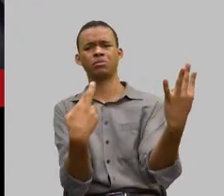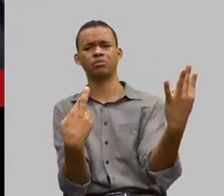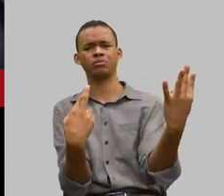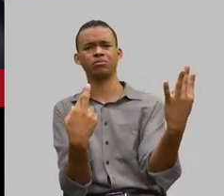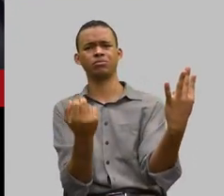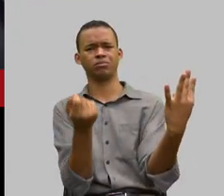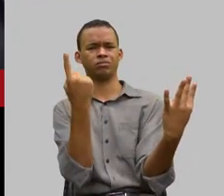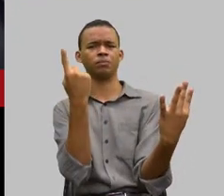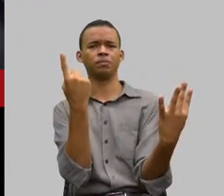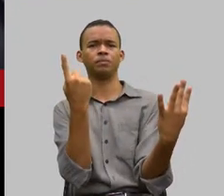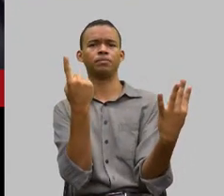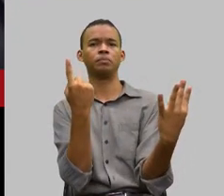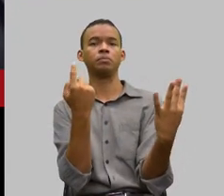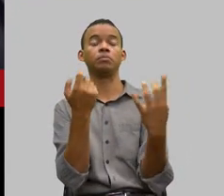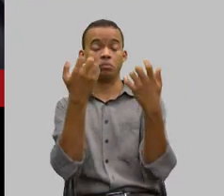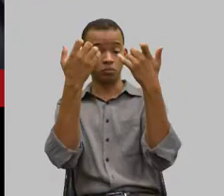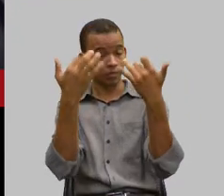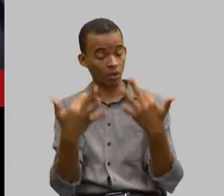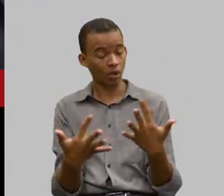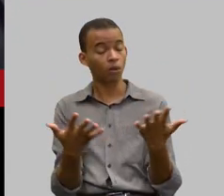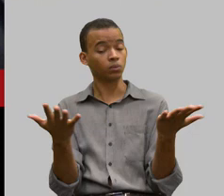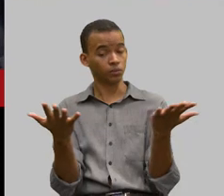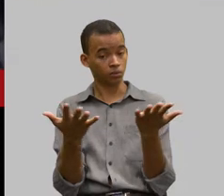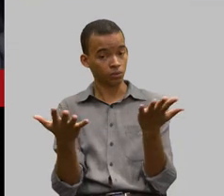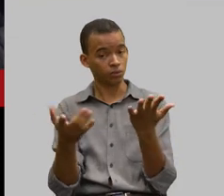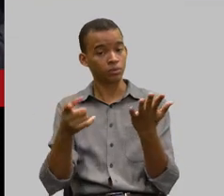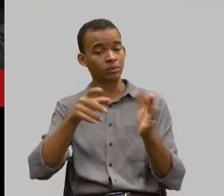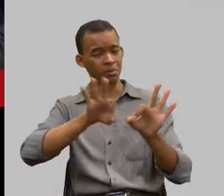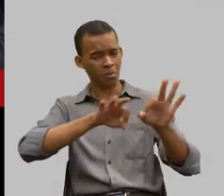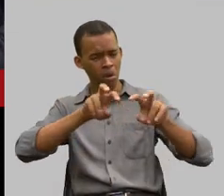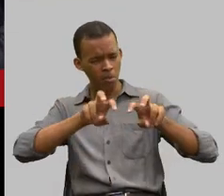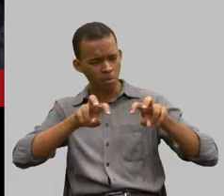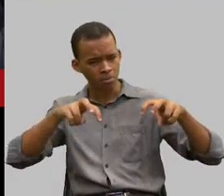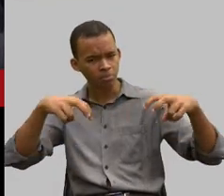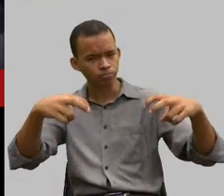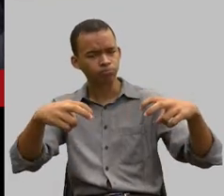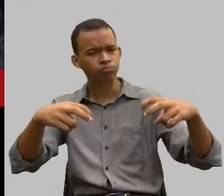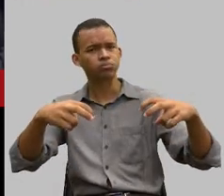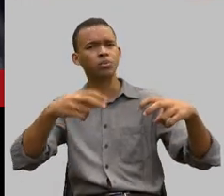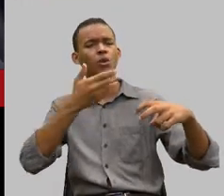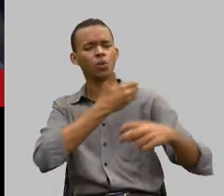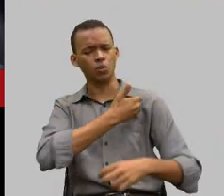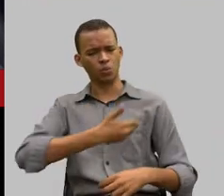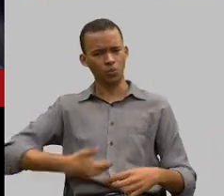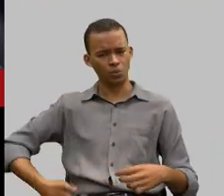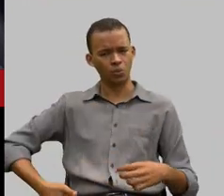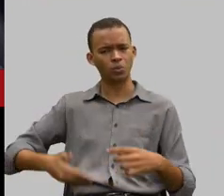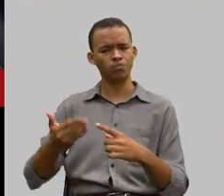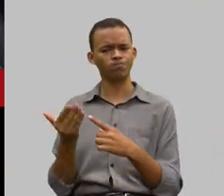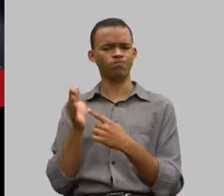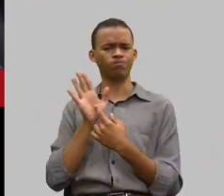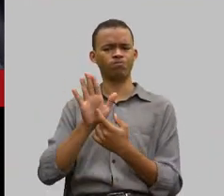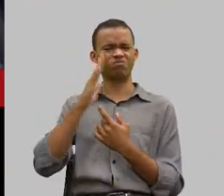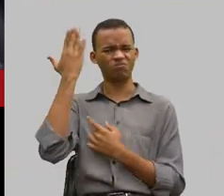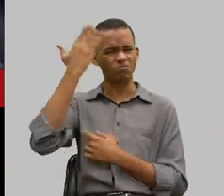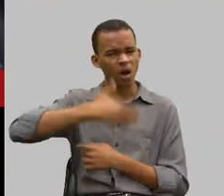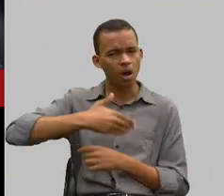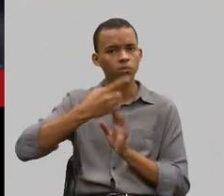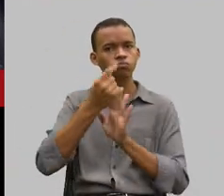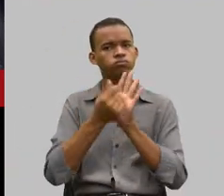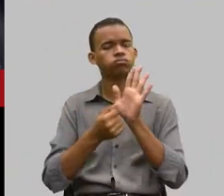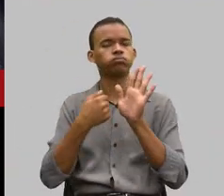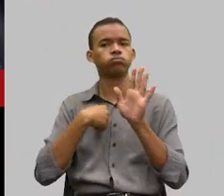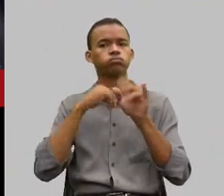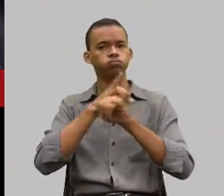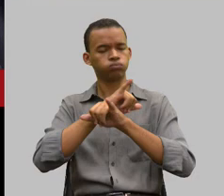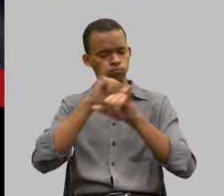repito o formato que aqui hoje está não foi feito para o governo prestar conta então eu queria deixar esse aqui consignado